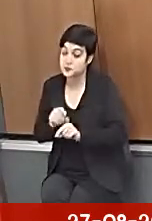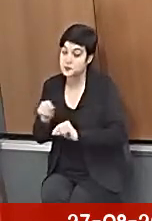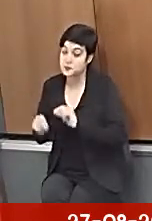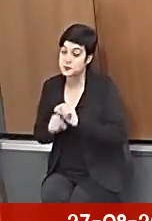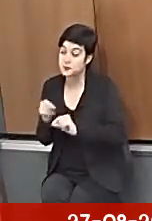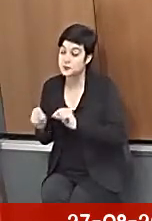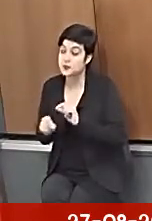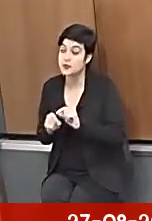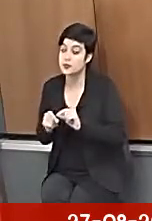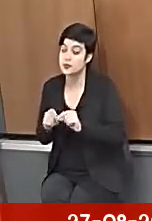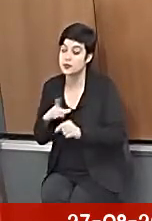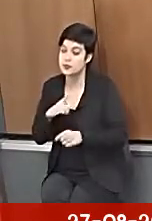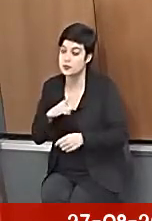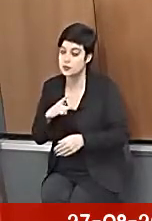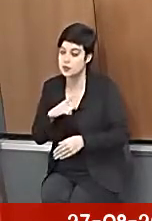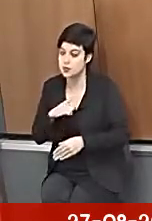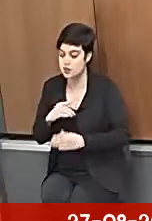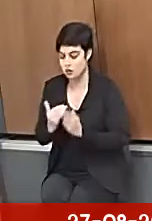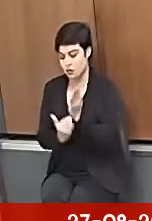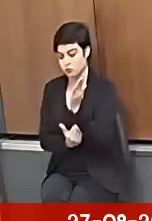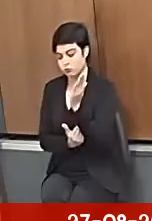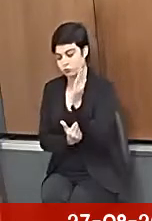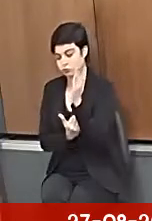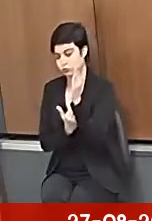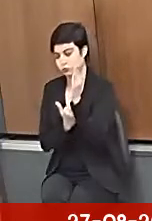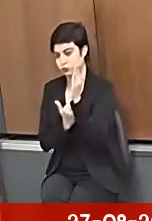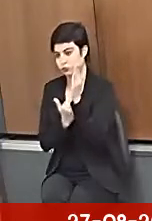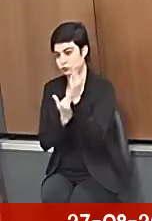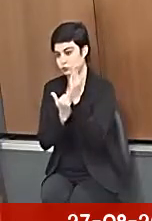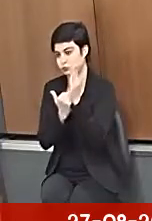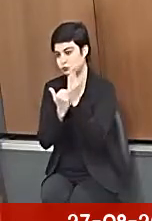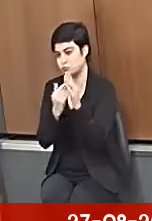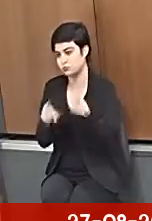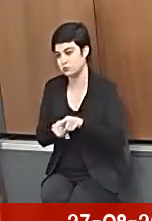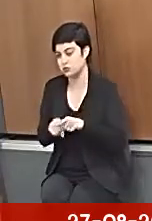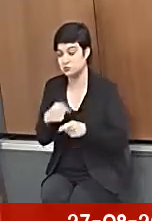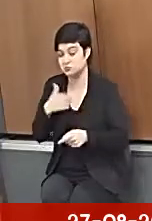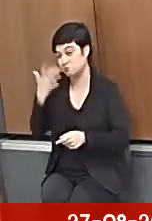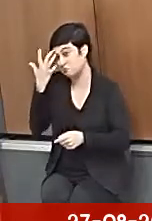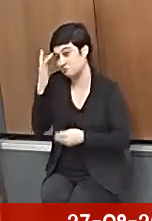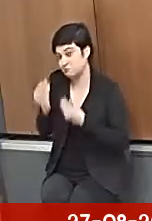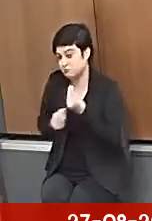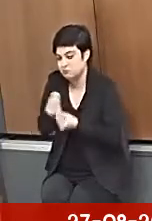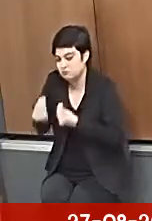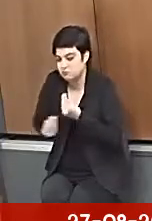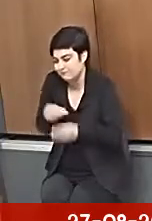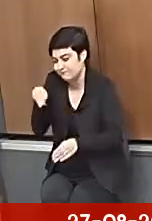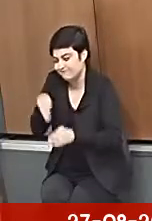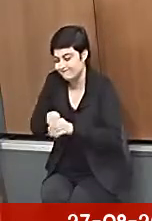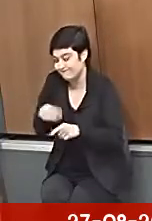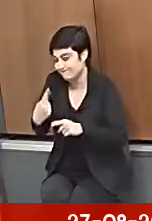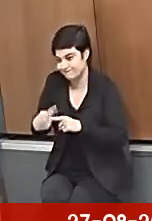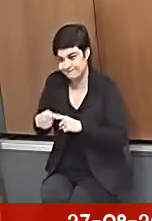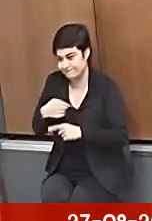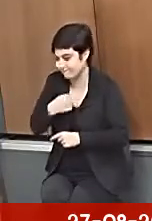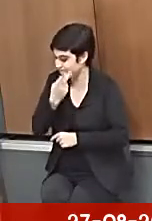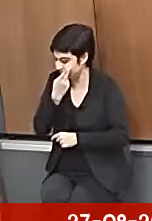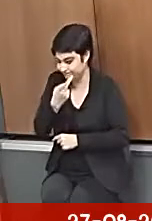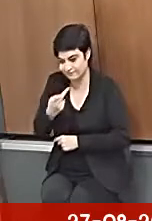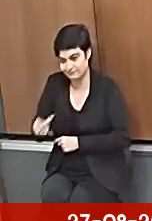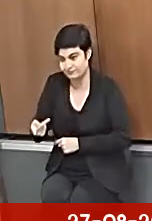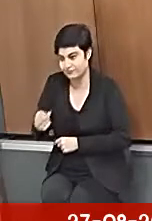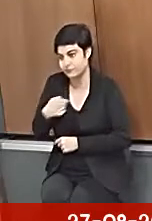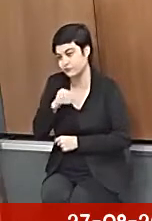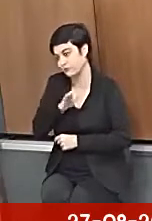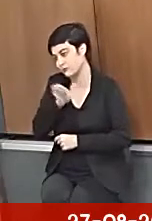conheça do elevador do caminho por baixo eu não tenho toda essa familiaridade com o mineirão atual porque como atleticano foi quanto